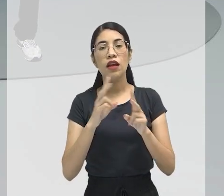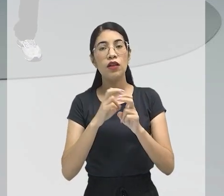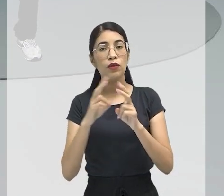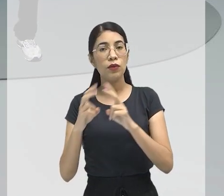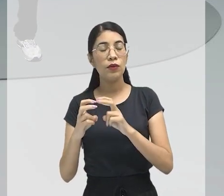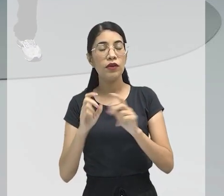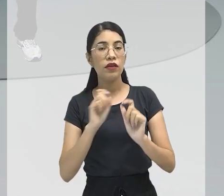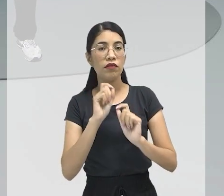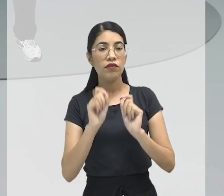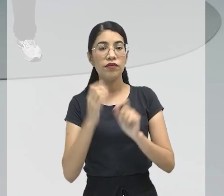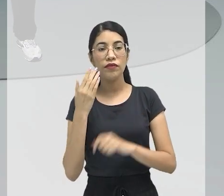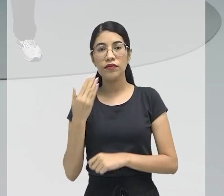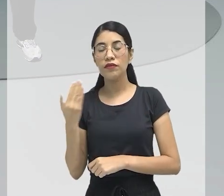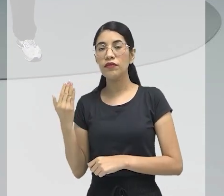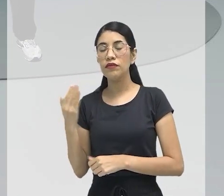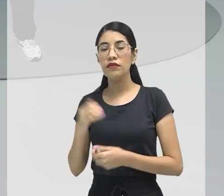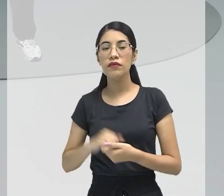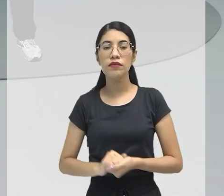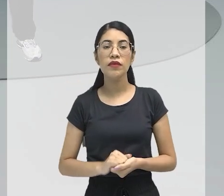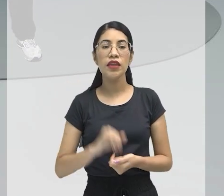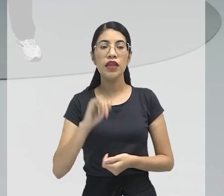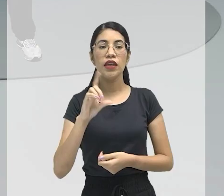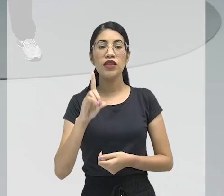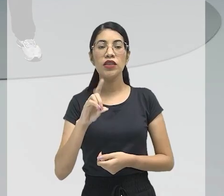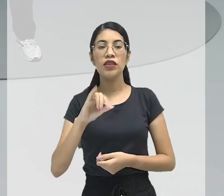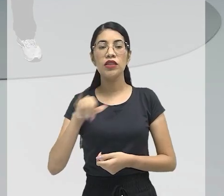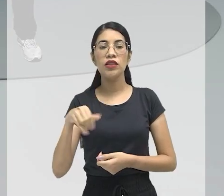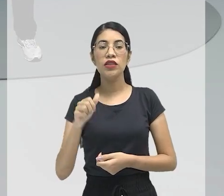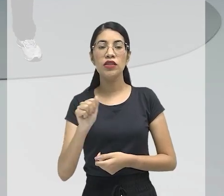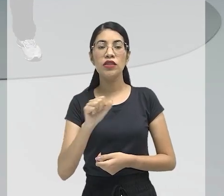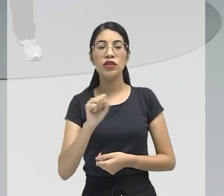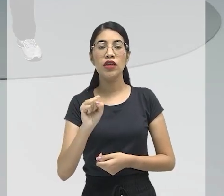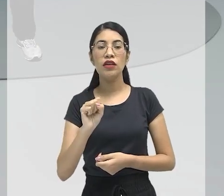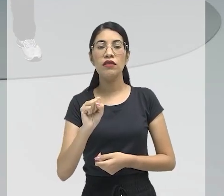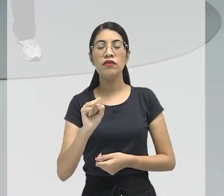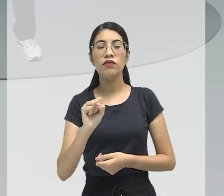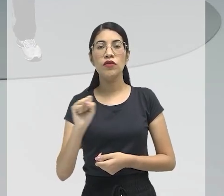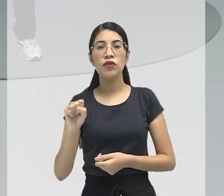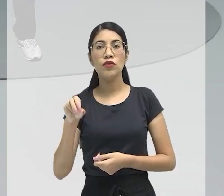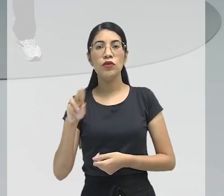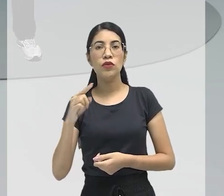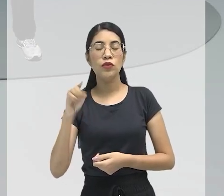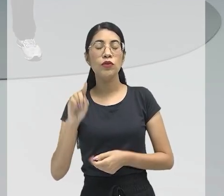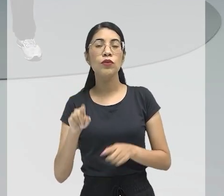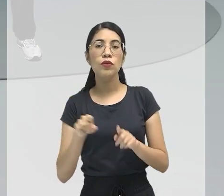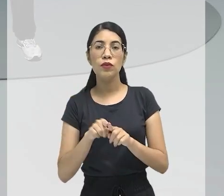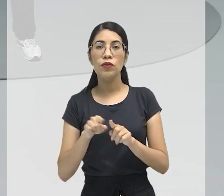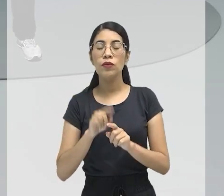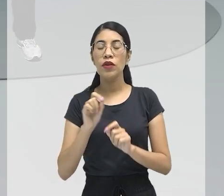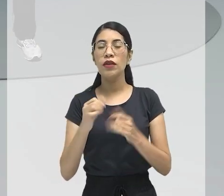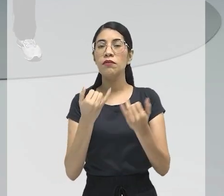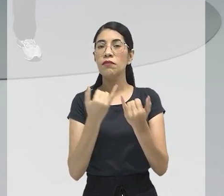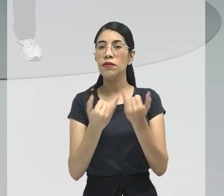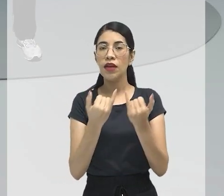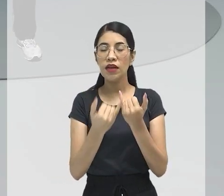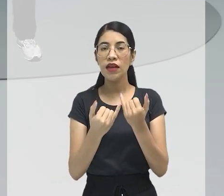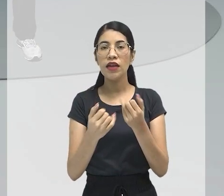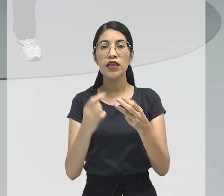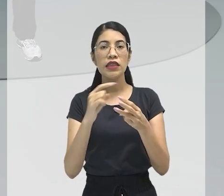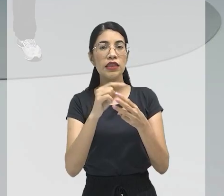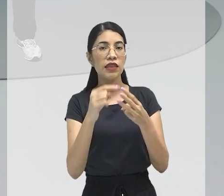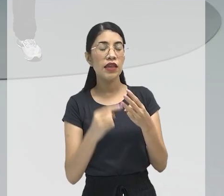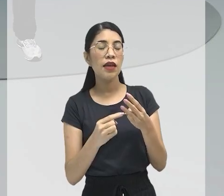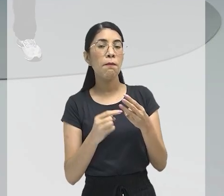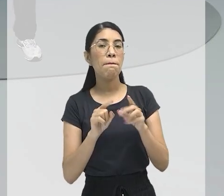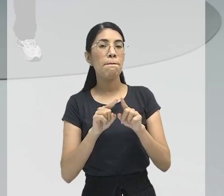falamos também vai aparecer para vocês aí, ó, é o Idiaçu, tá? Que também parece, mas não